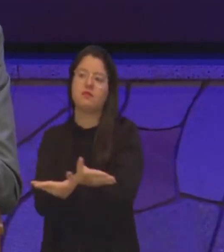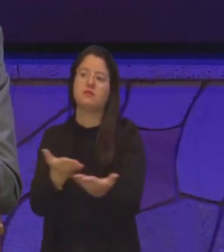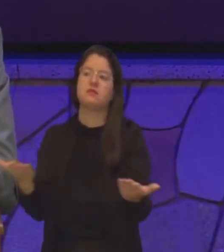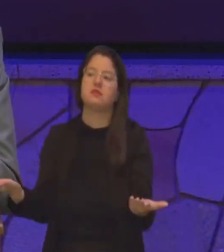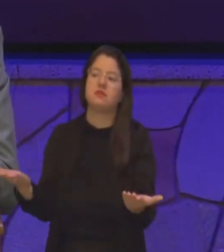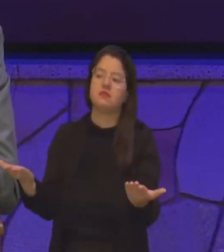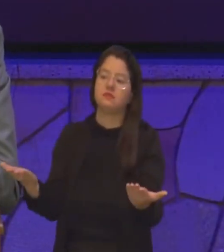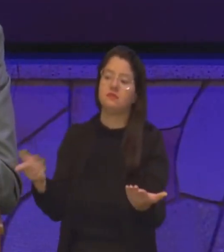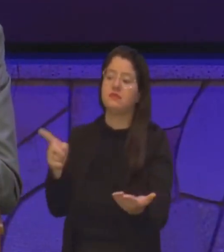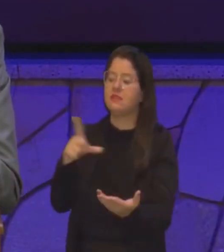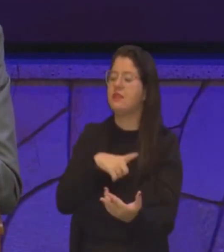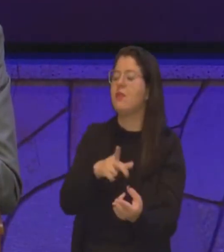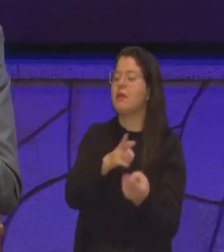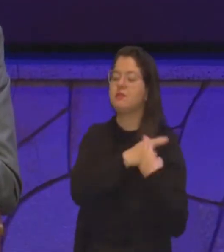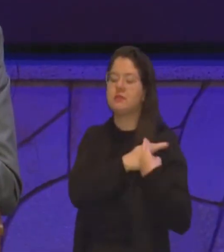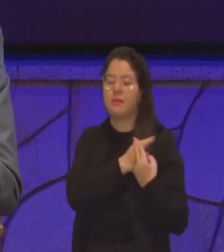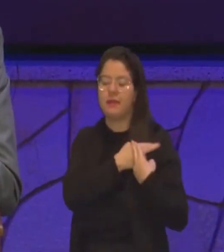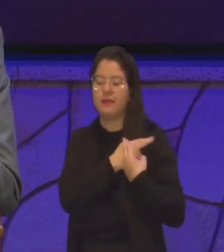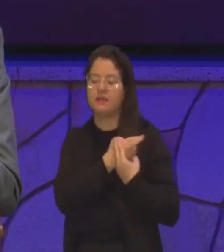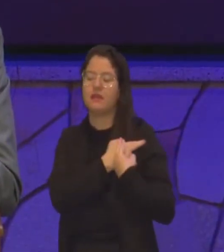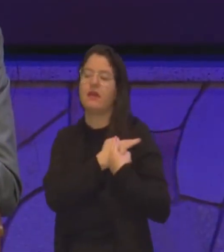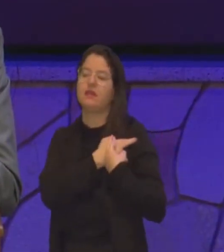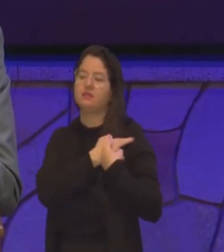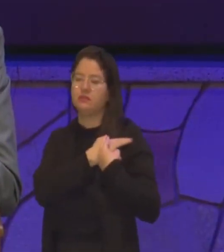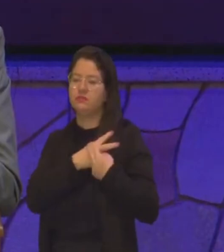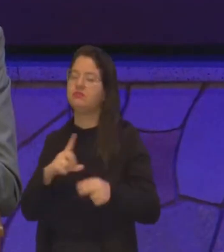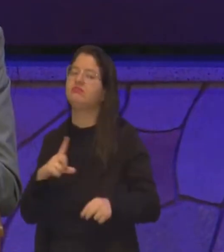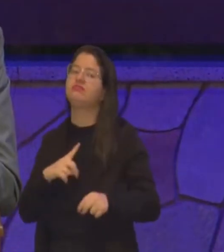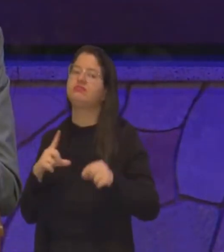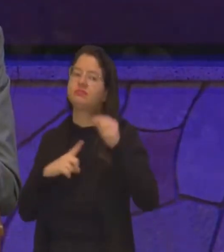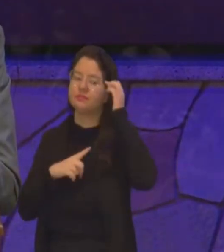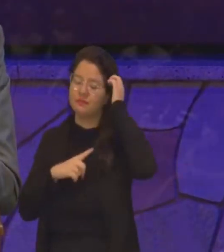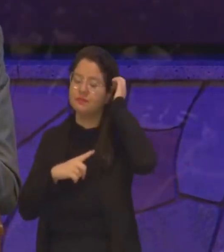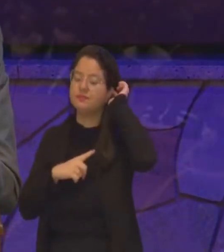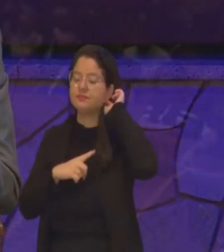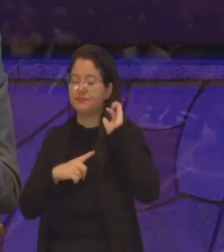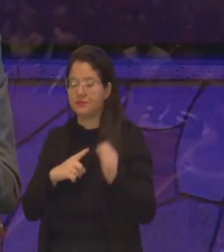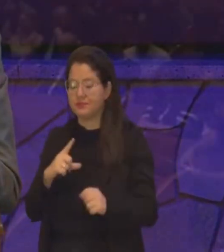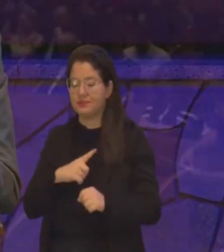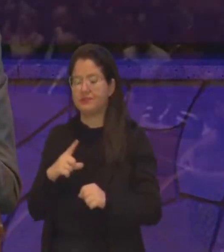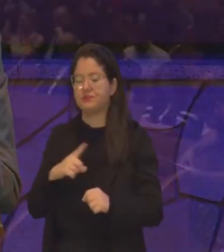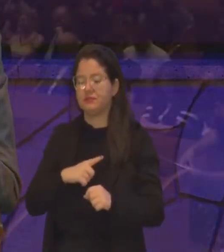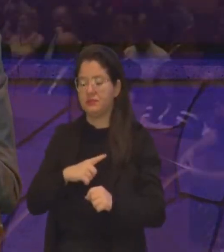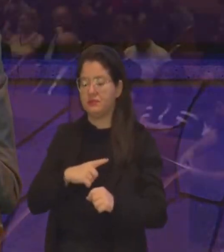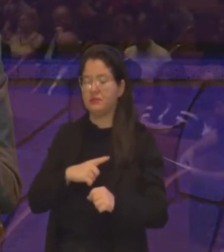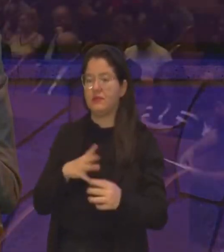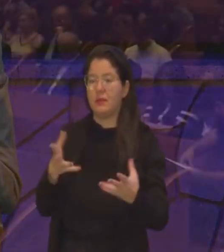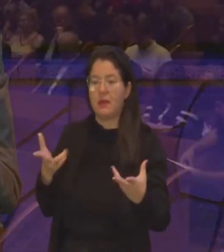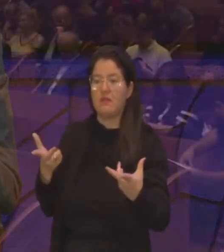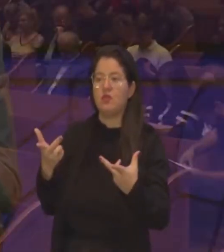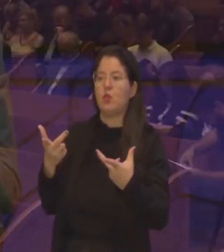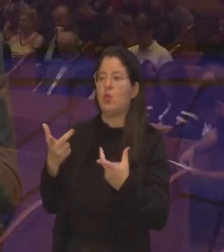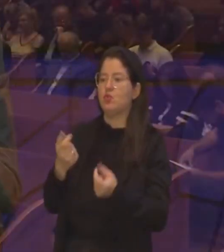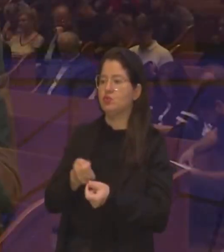foi imbuído desta grande comissão, desse grande